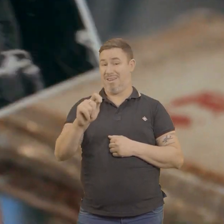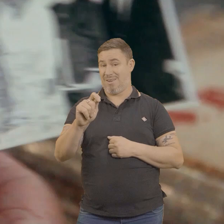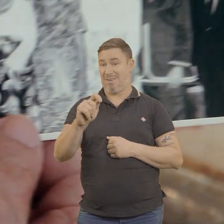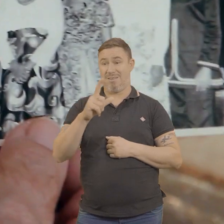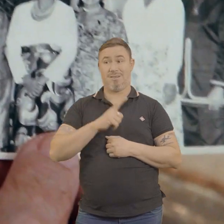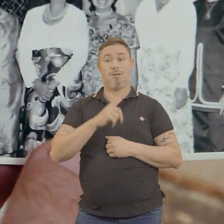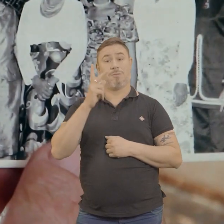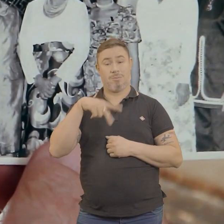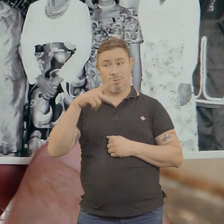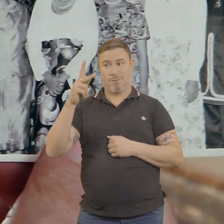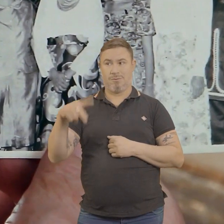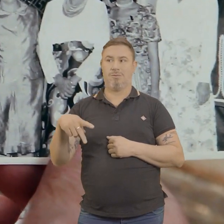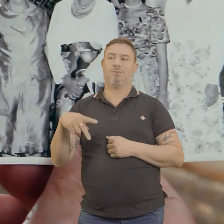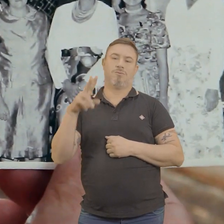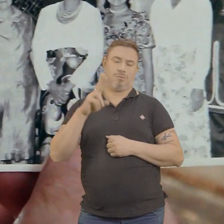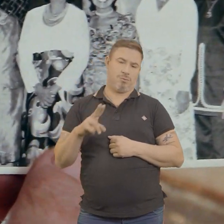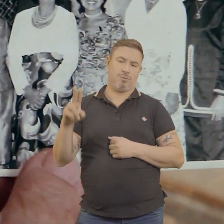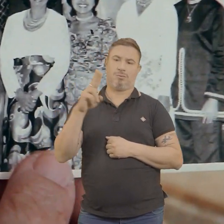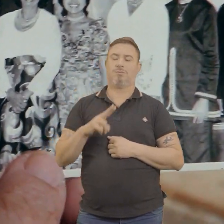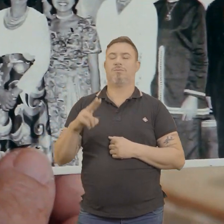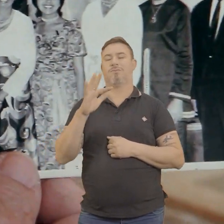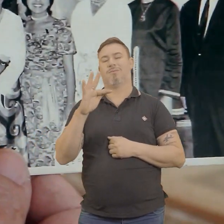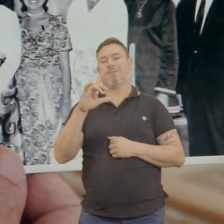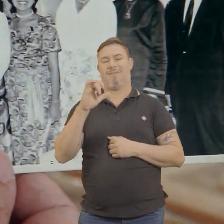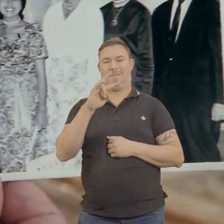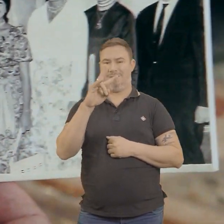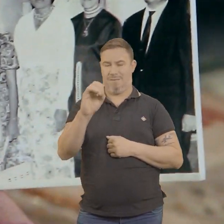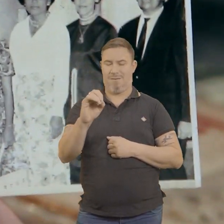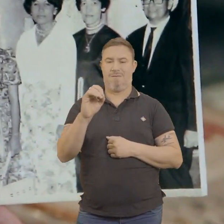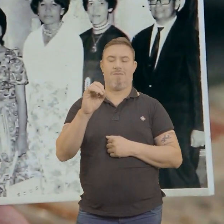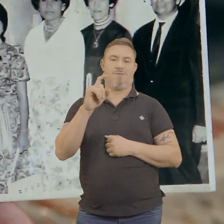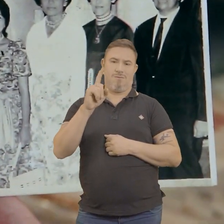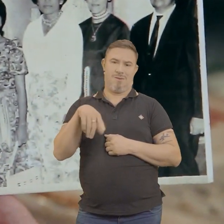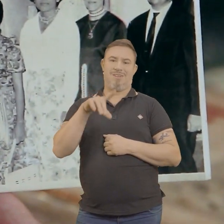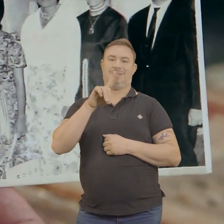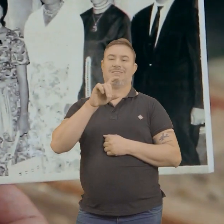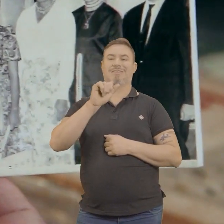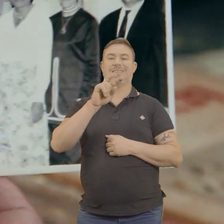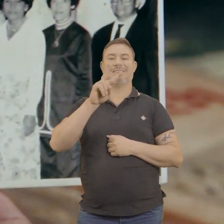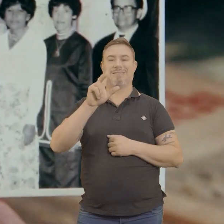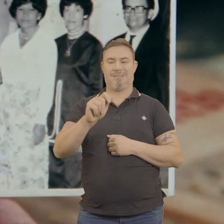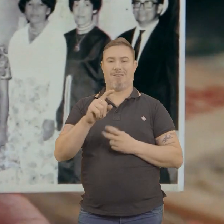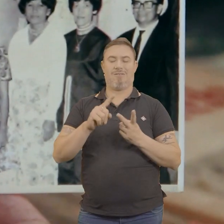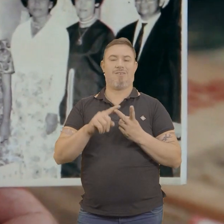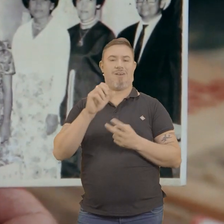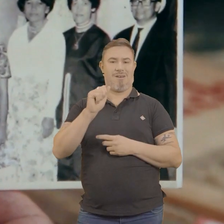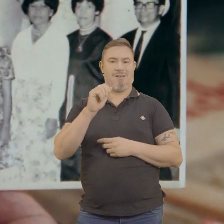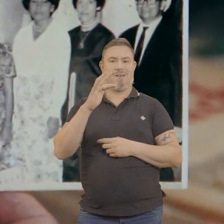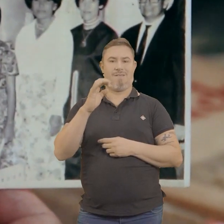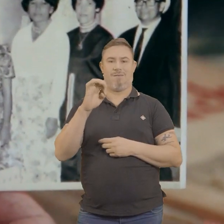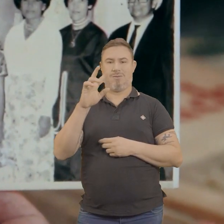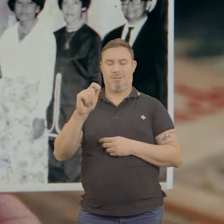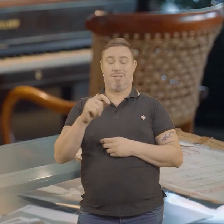aqui os professores, que era o professor Flávio Campos e a professora Dalva Estela, Afonsina Fontinelli, Dona